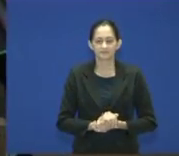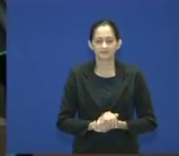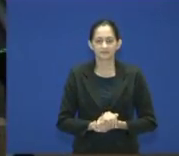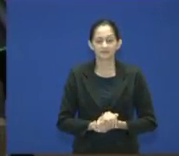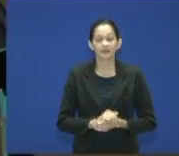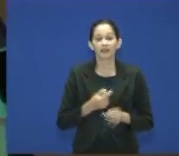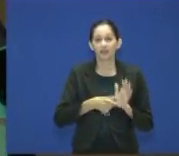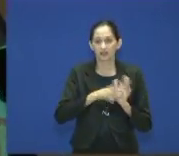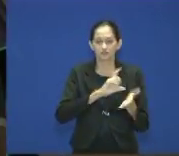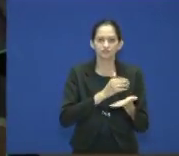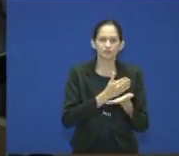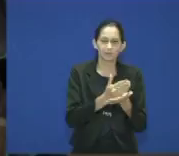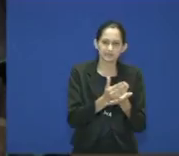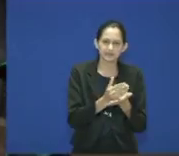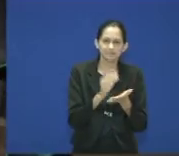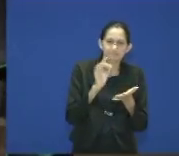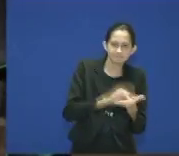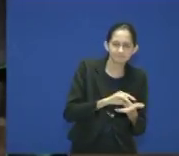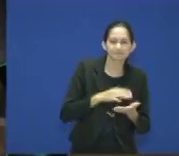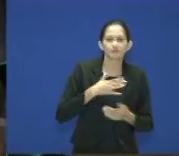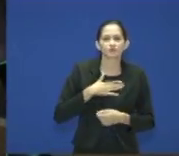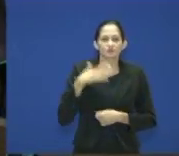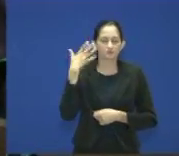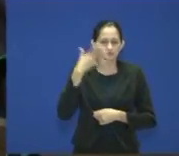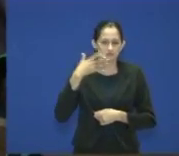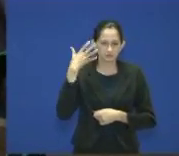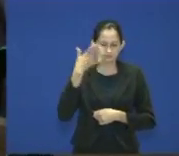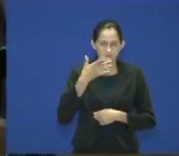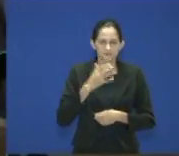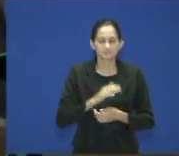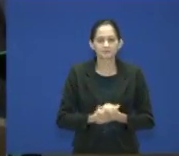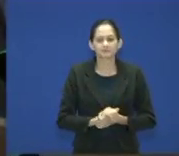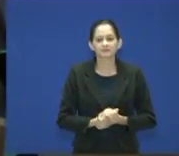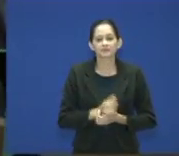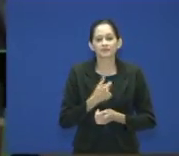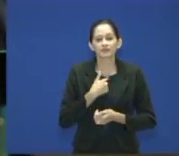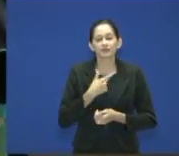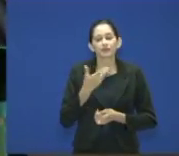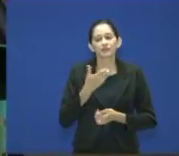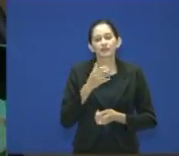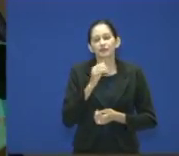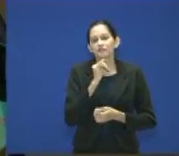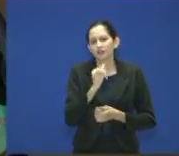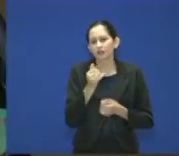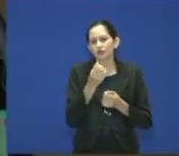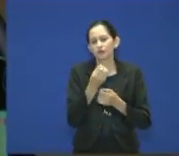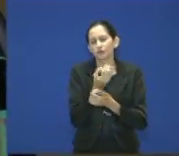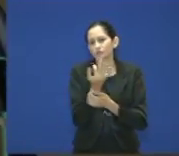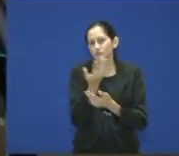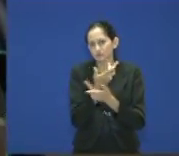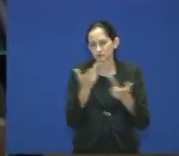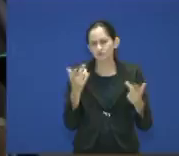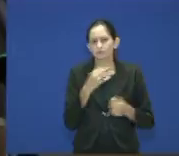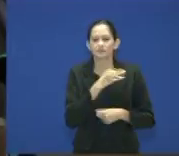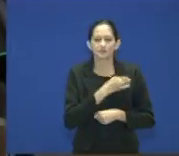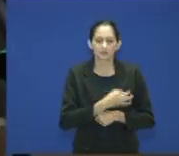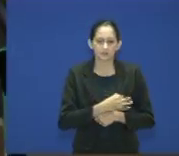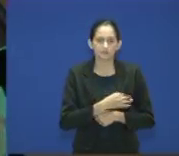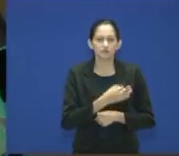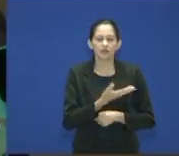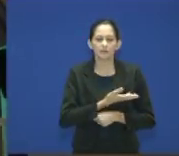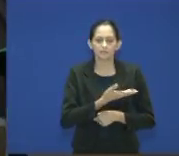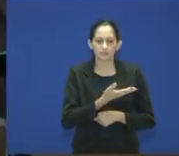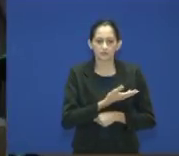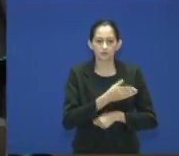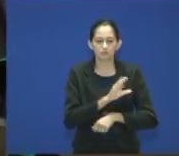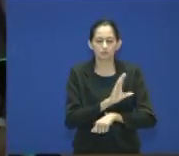Antes de iniciar de fato, né, a minha fala como orador, eu gostaria de dizer algumas palavras em homenagem a um grande amigo do